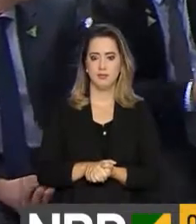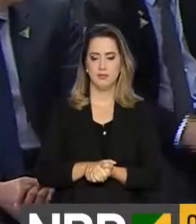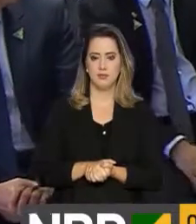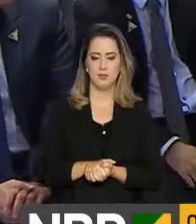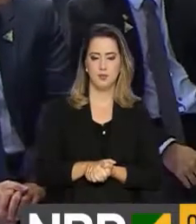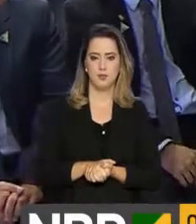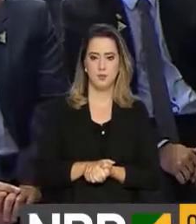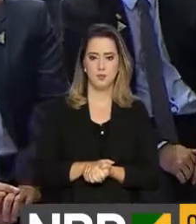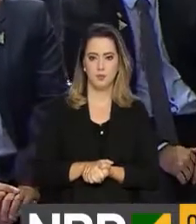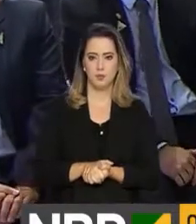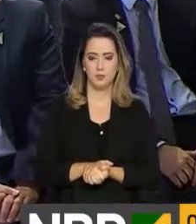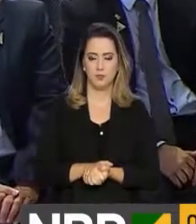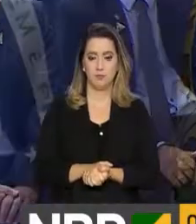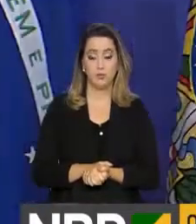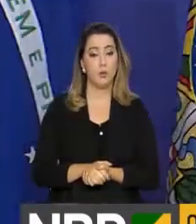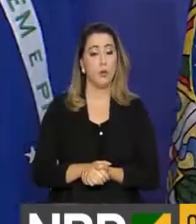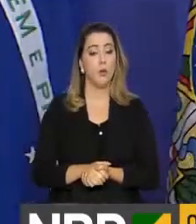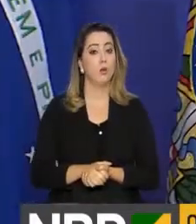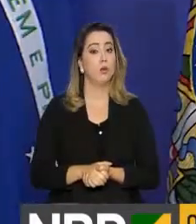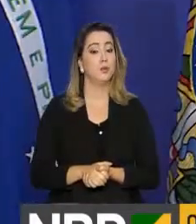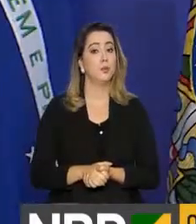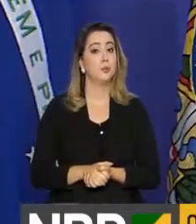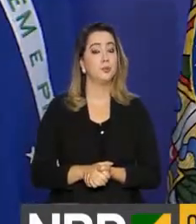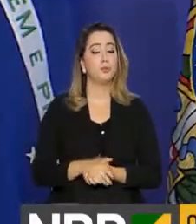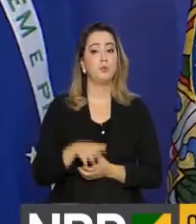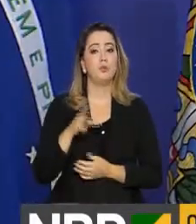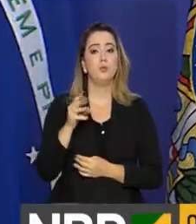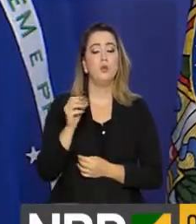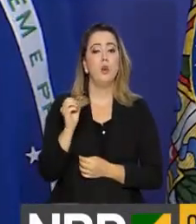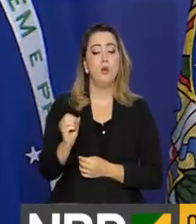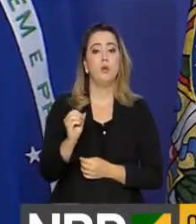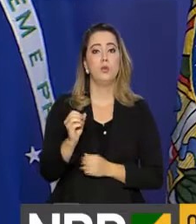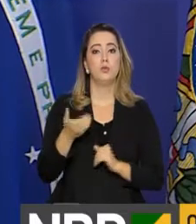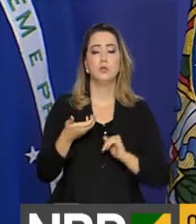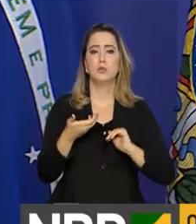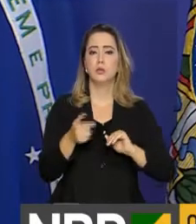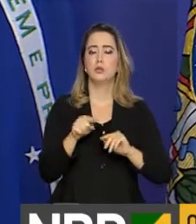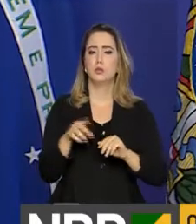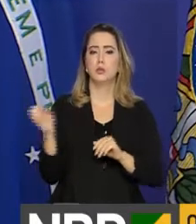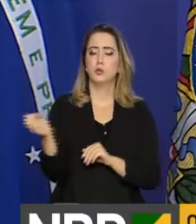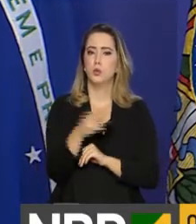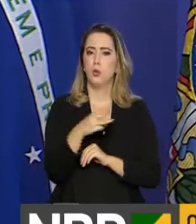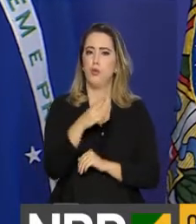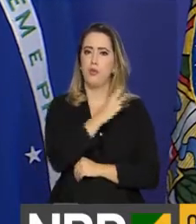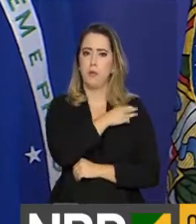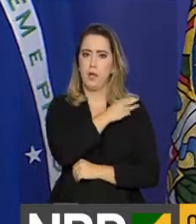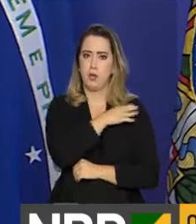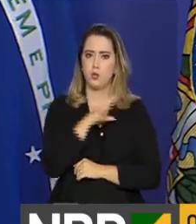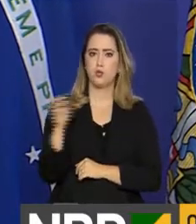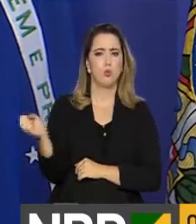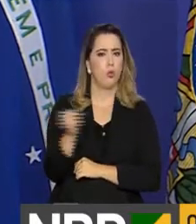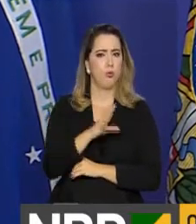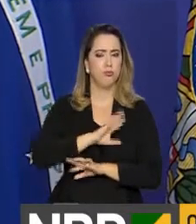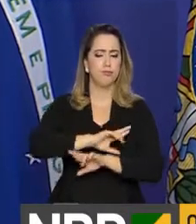que modernizar todo o ensino todo o ensino médio